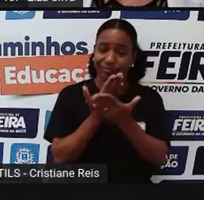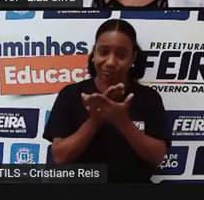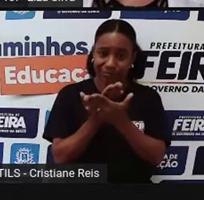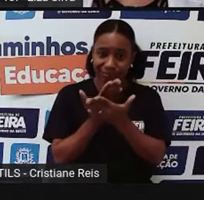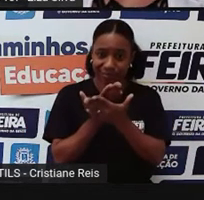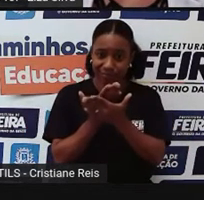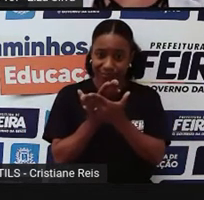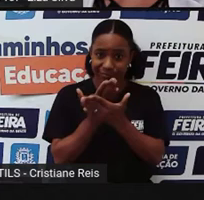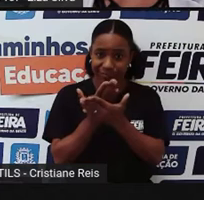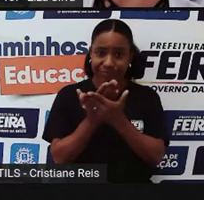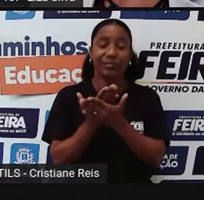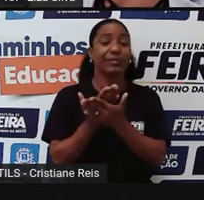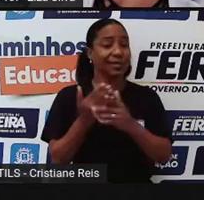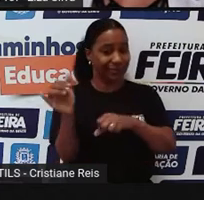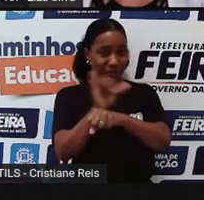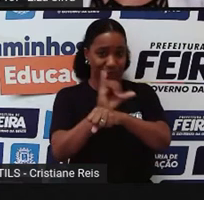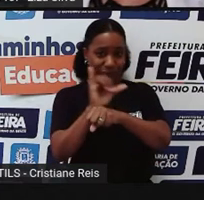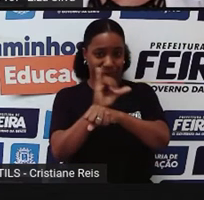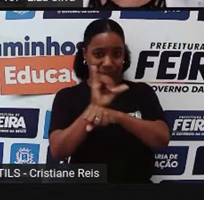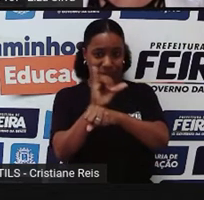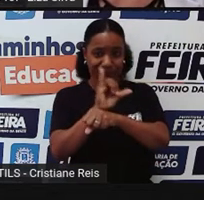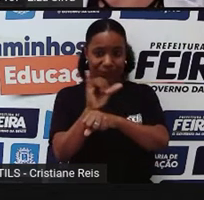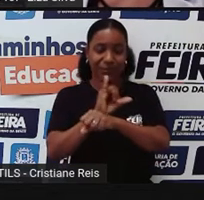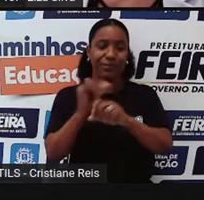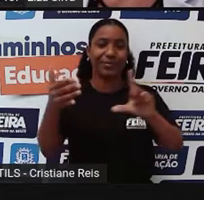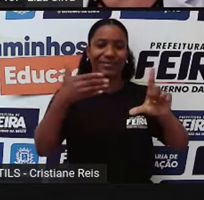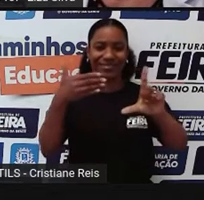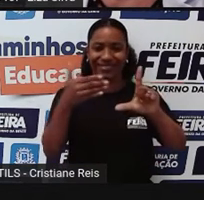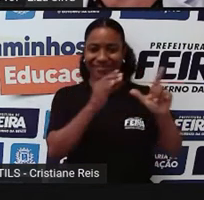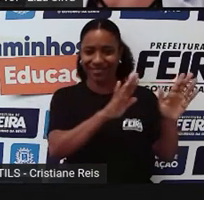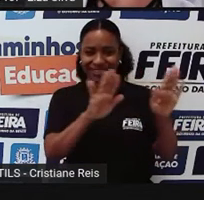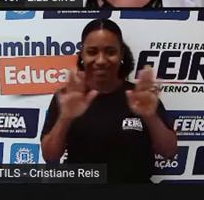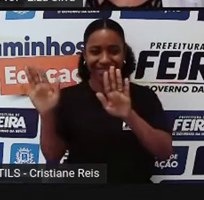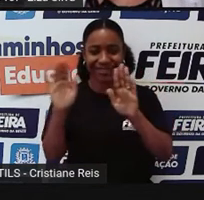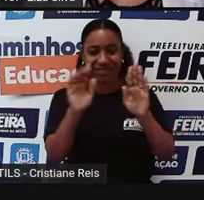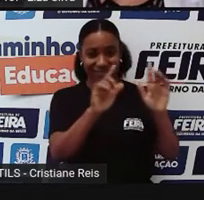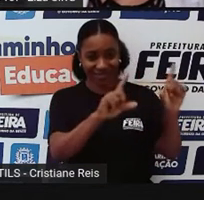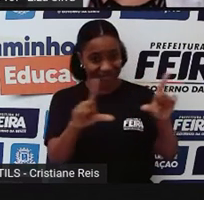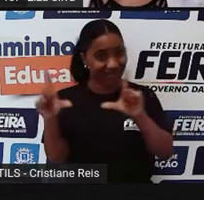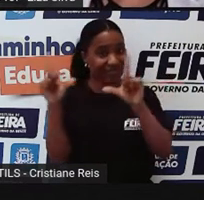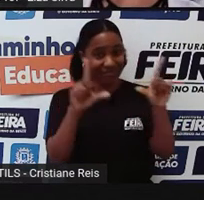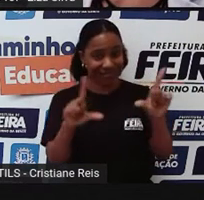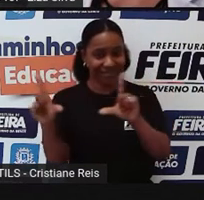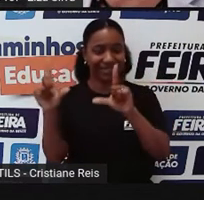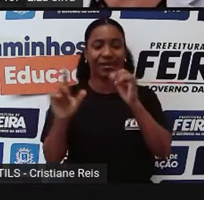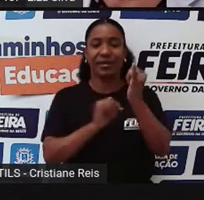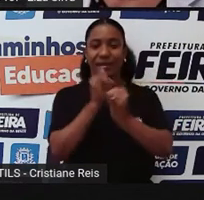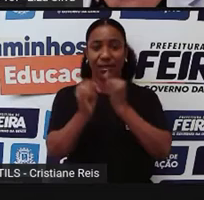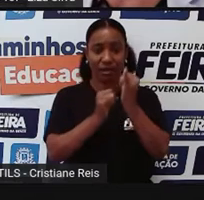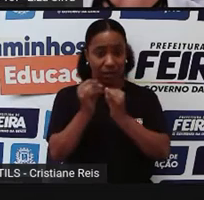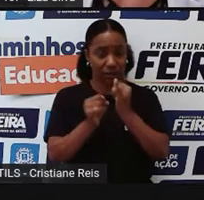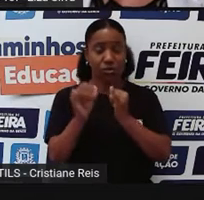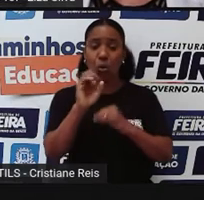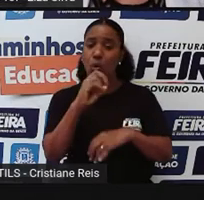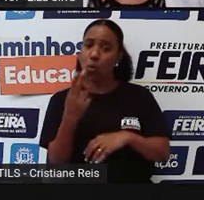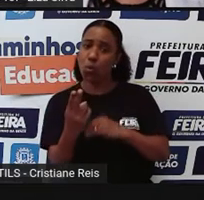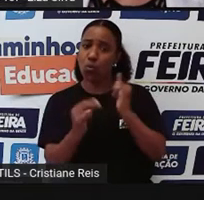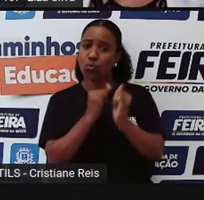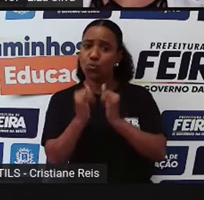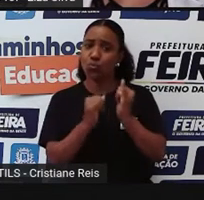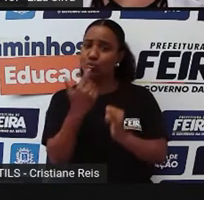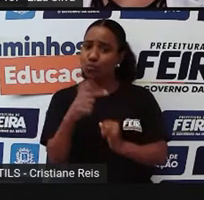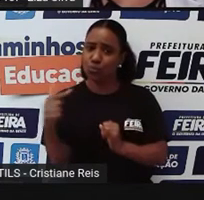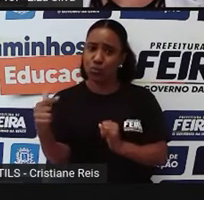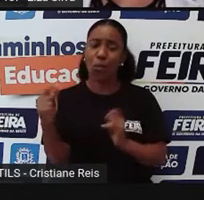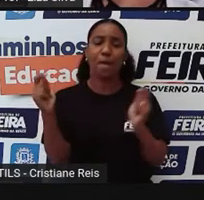no canal da Seduc no YouTube caso você tem acesso a internet ou caso você não tem acesso a